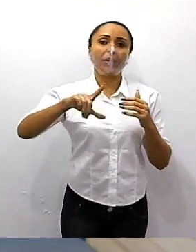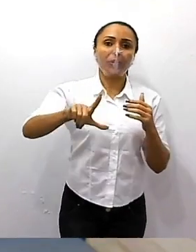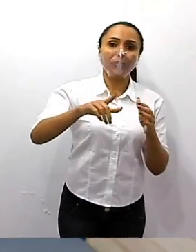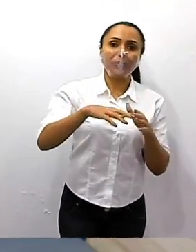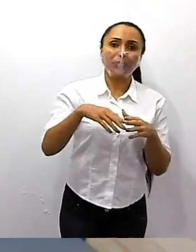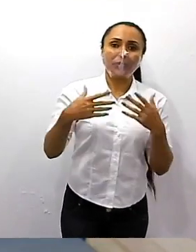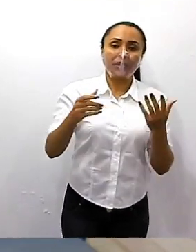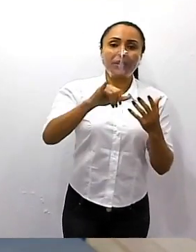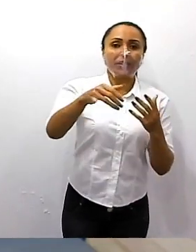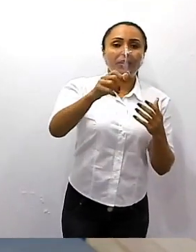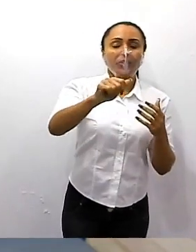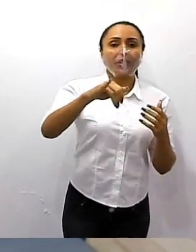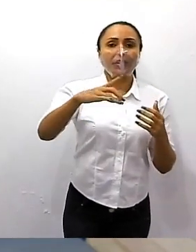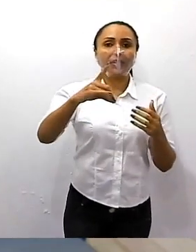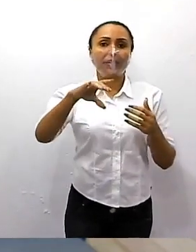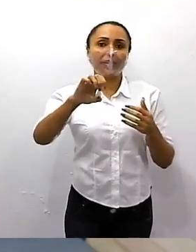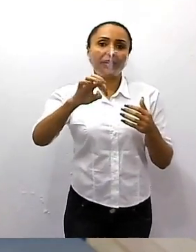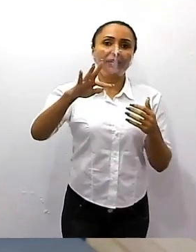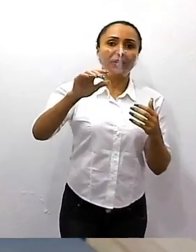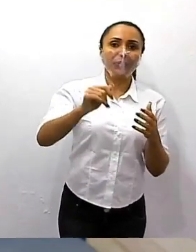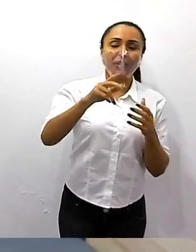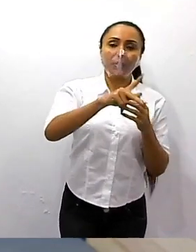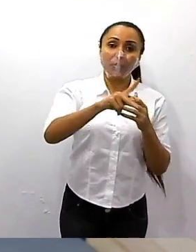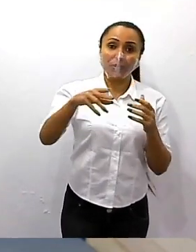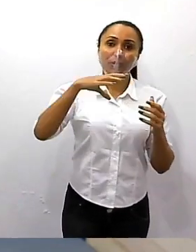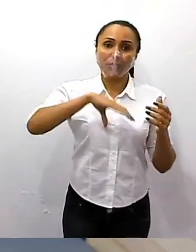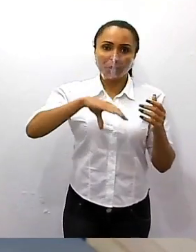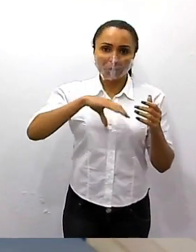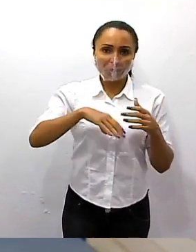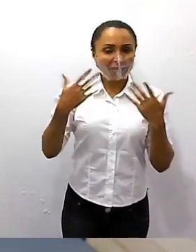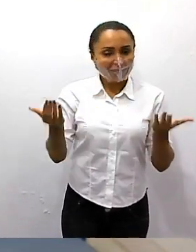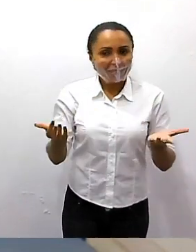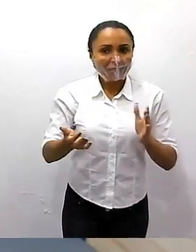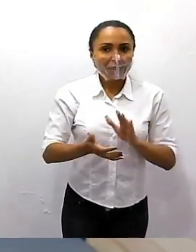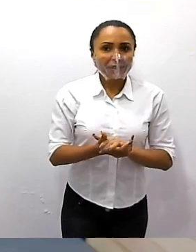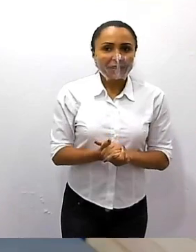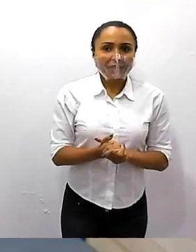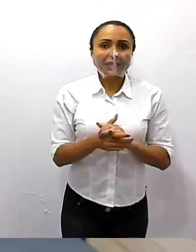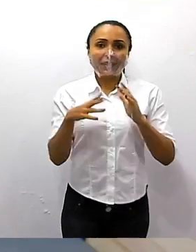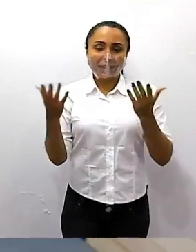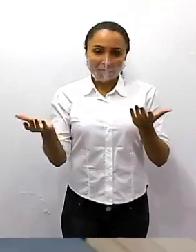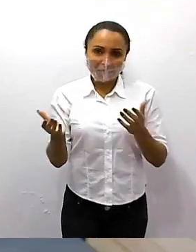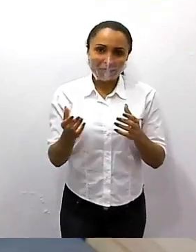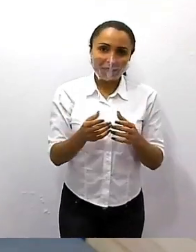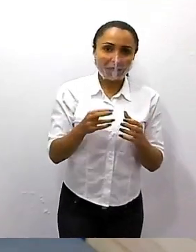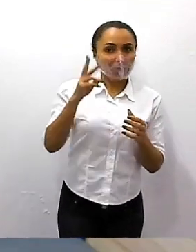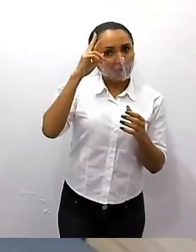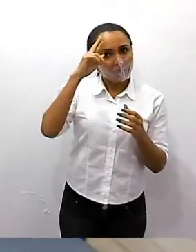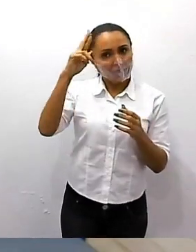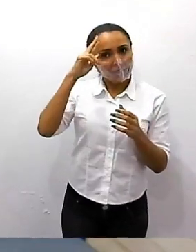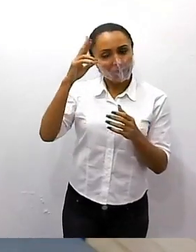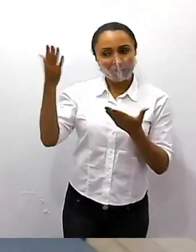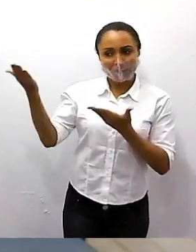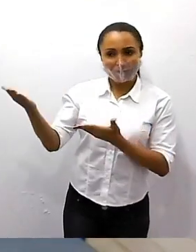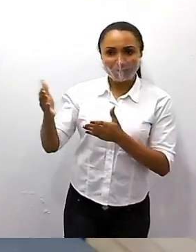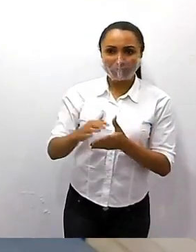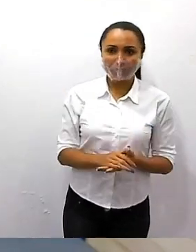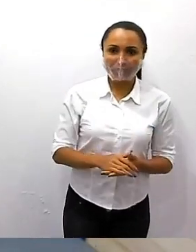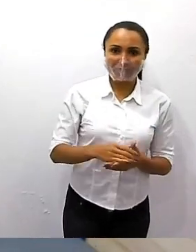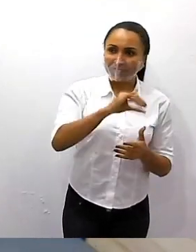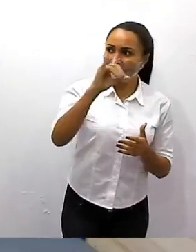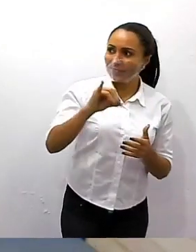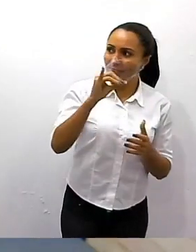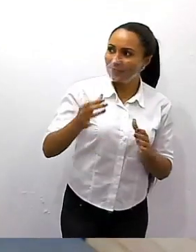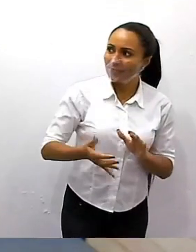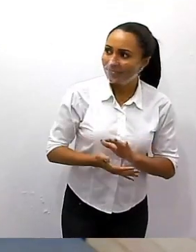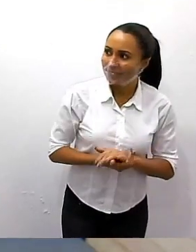Manuel e Jaidete, que é nossa professora de português, perdão, conduzem muito bem aqui a ETEPAC. Bento, venha dar um alô aqui pro pessoal,